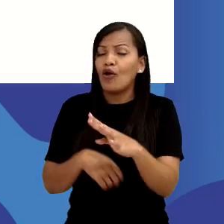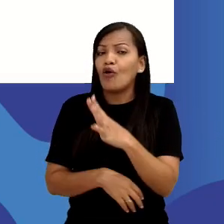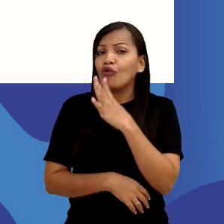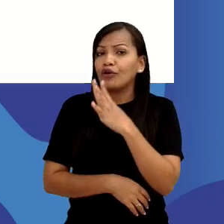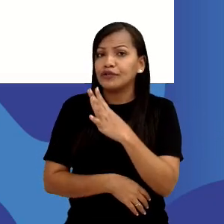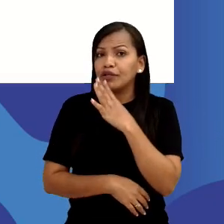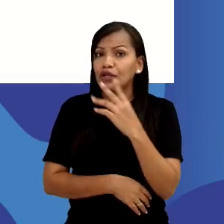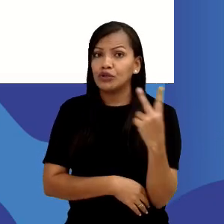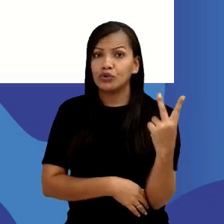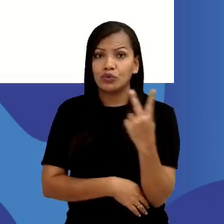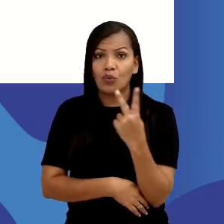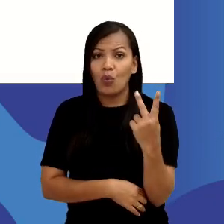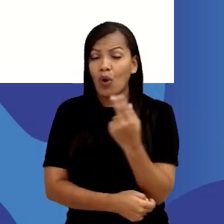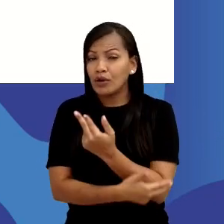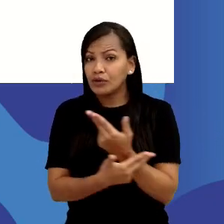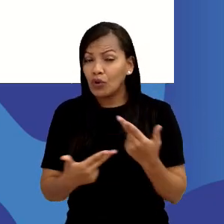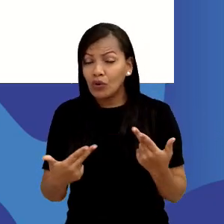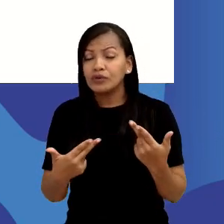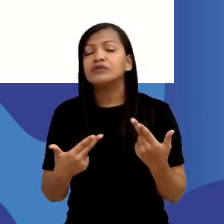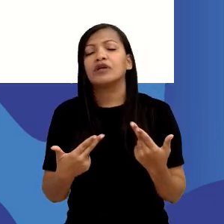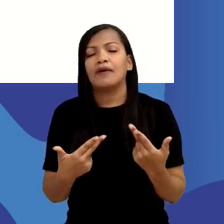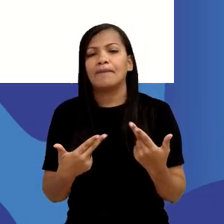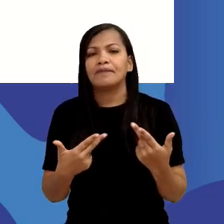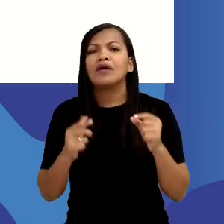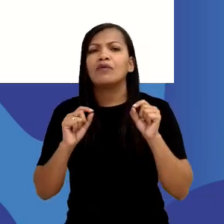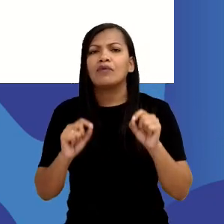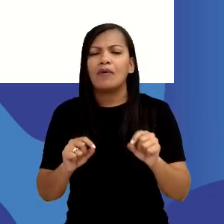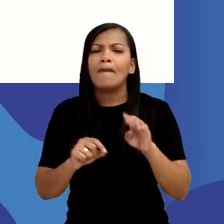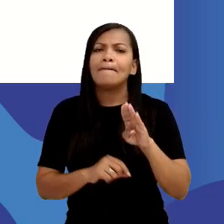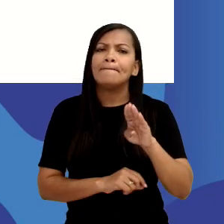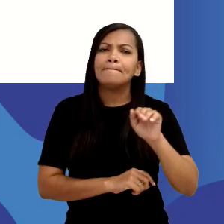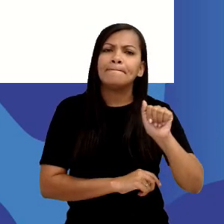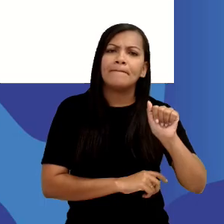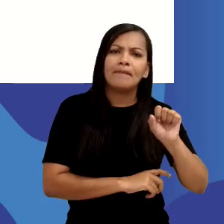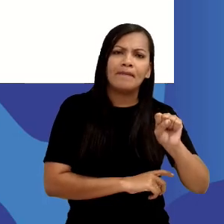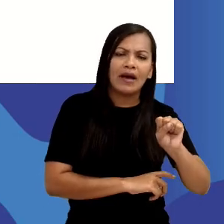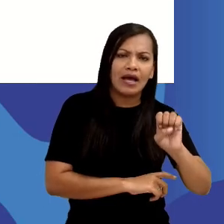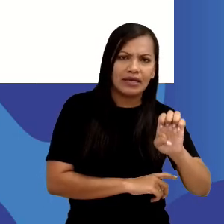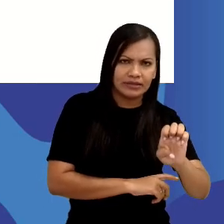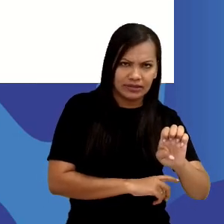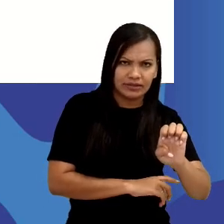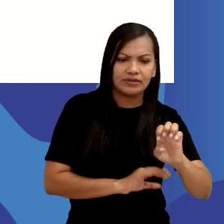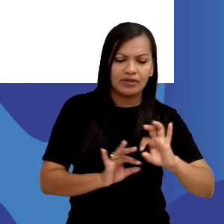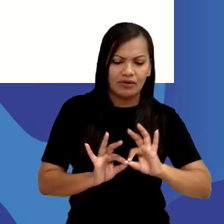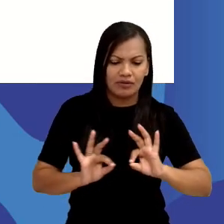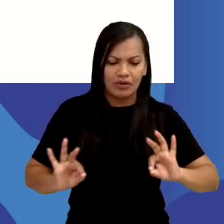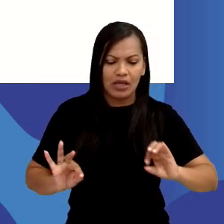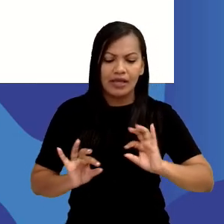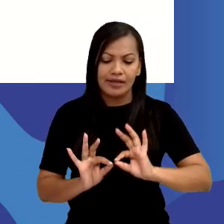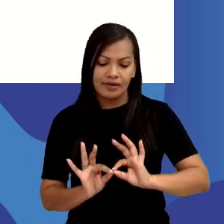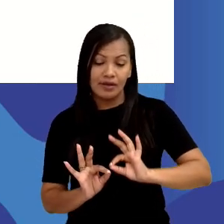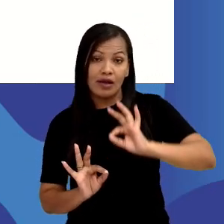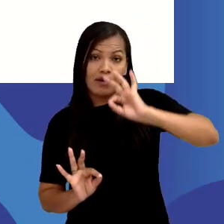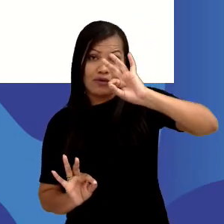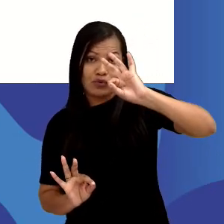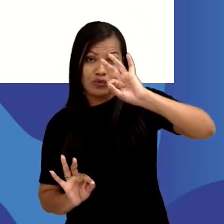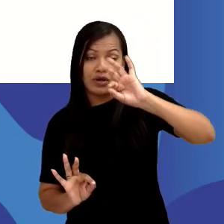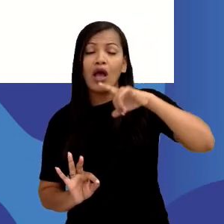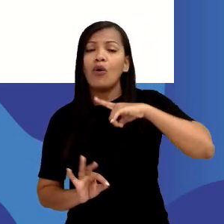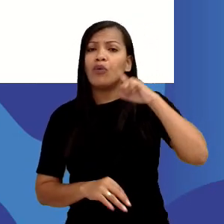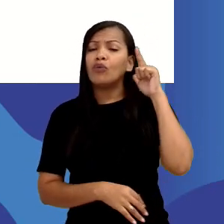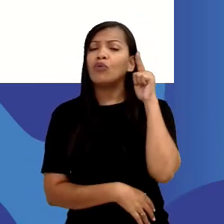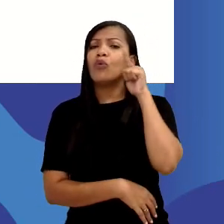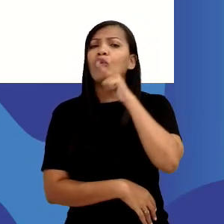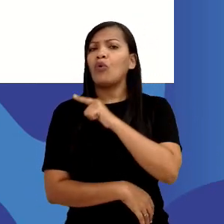do retângulo. Eu preciso saber da base e da altura. Conhecendo a base e a altura de um retângulo, eu